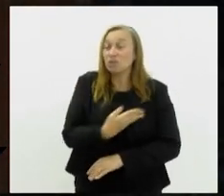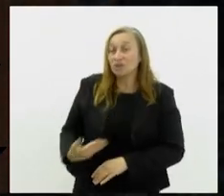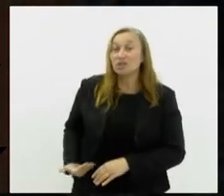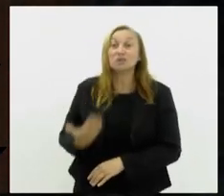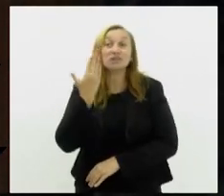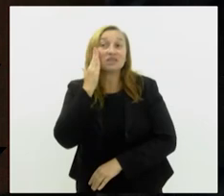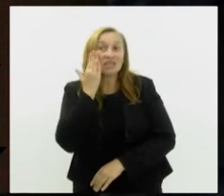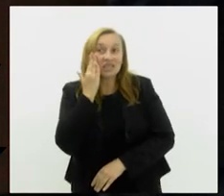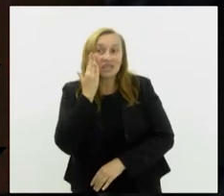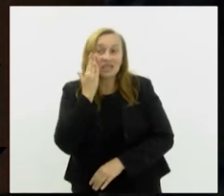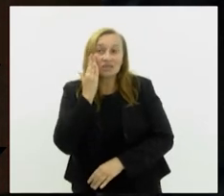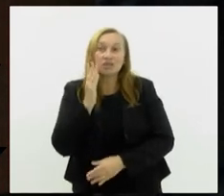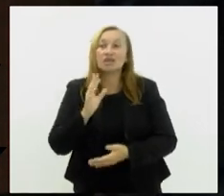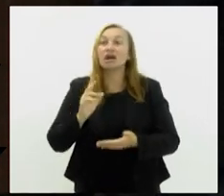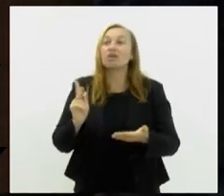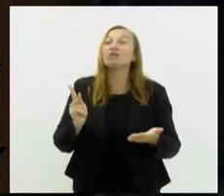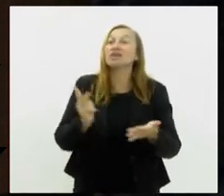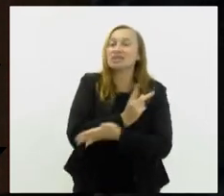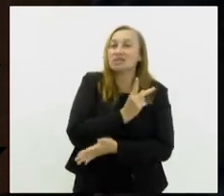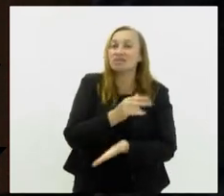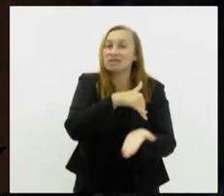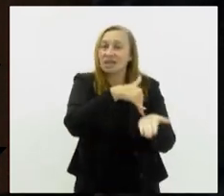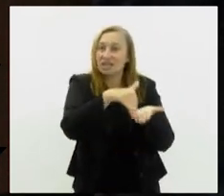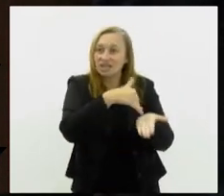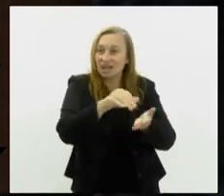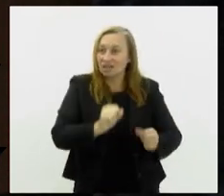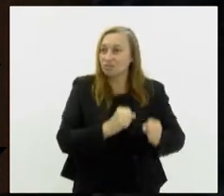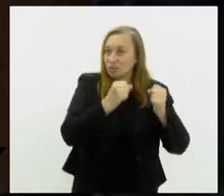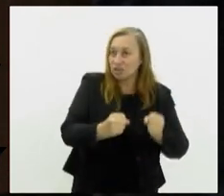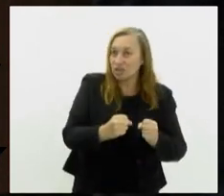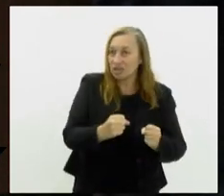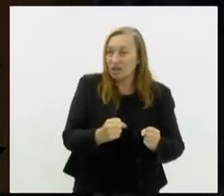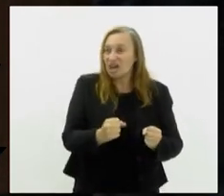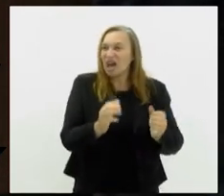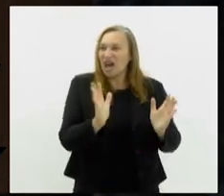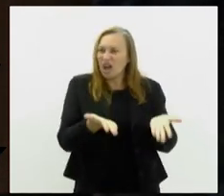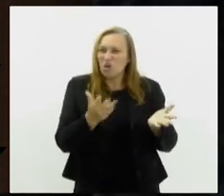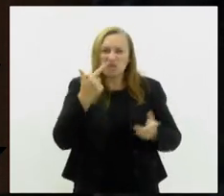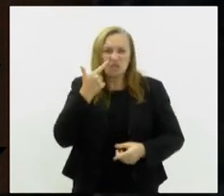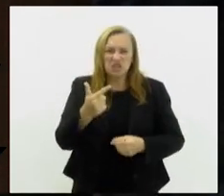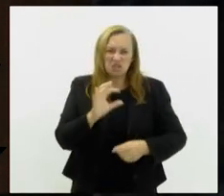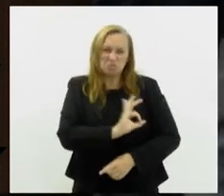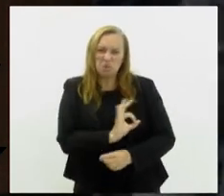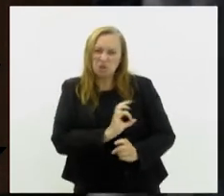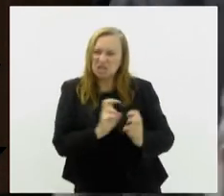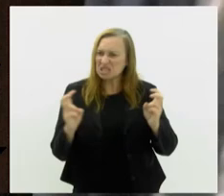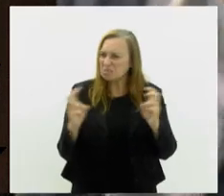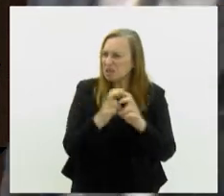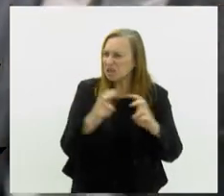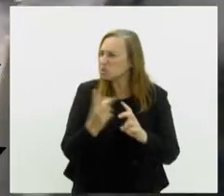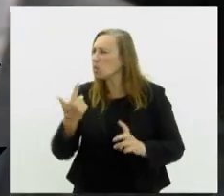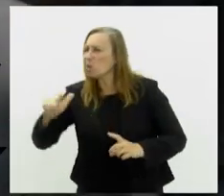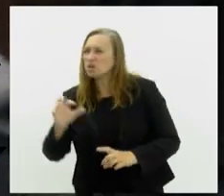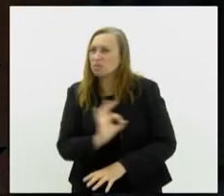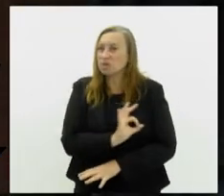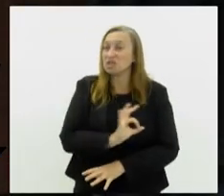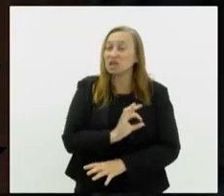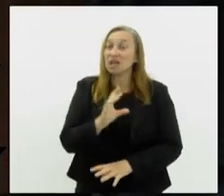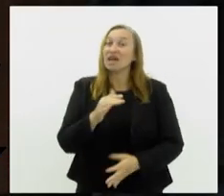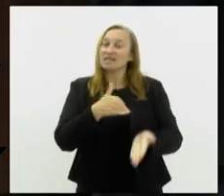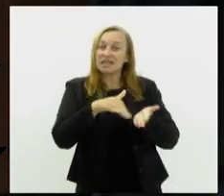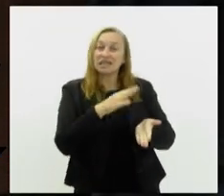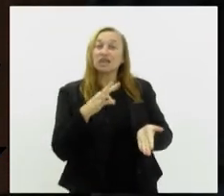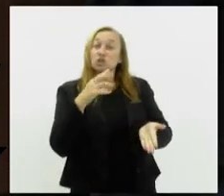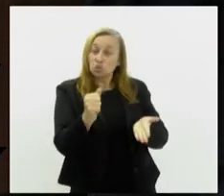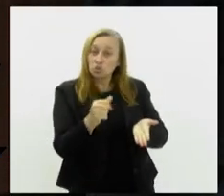entendesse o que ia acontecer com essa secretária no poder. Chegamos ao ápice de polícia contra polícia. Secretária, tudo que vai, volta. E